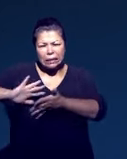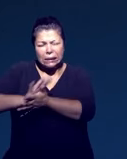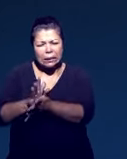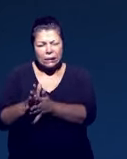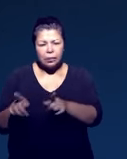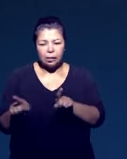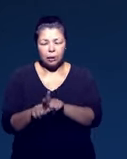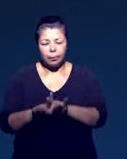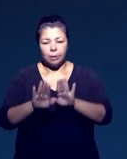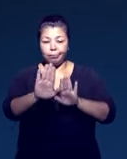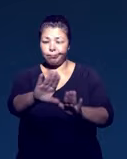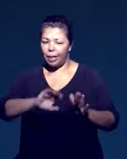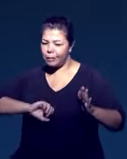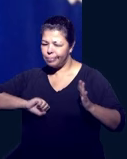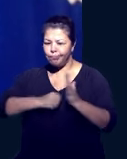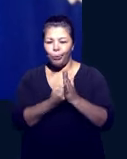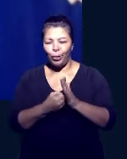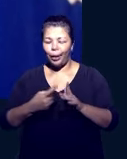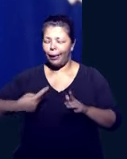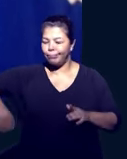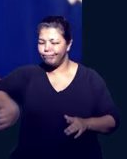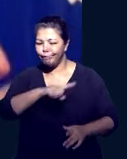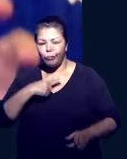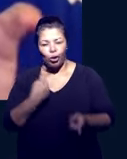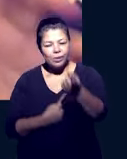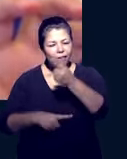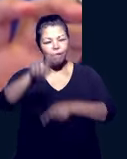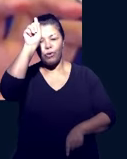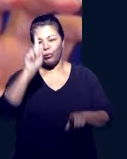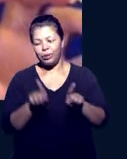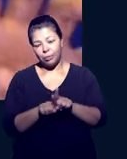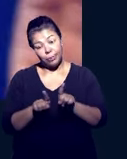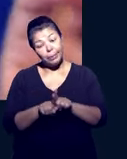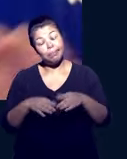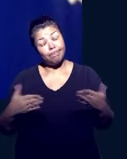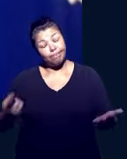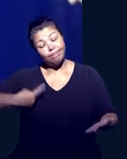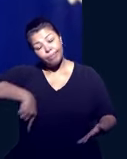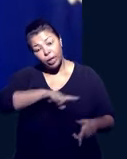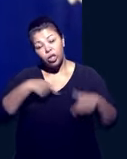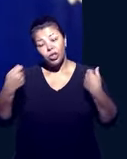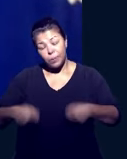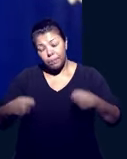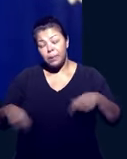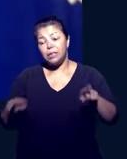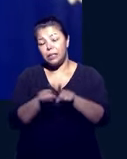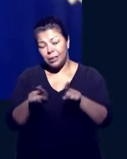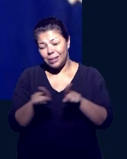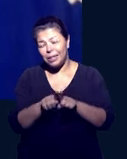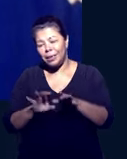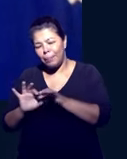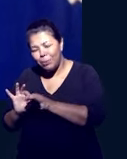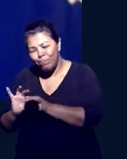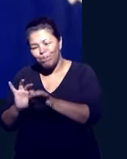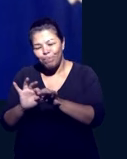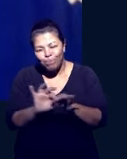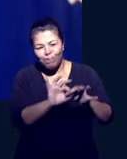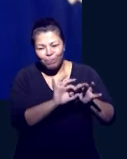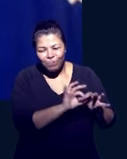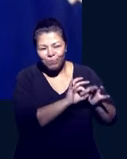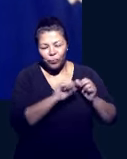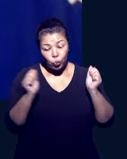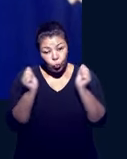nossa evolução civilizatória o Supremo tem que ser sempre um árbitro equidistante das instituições dos poderes e da